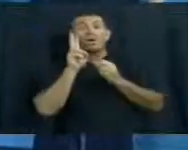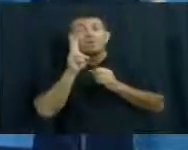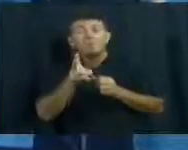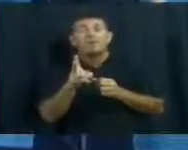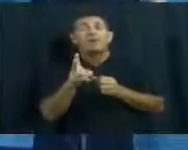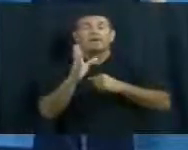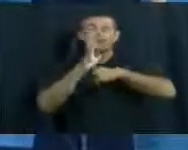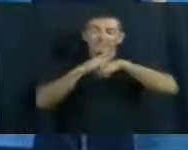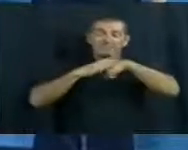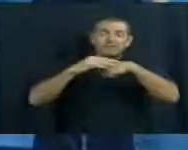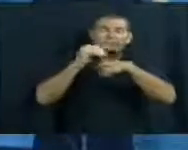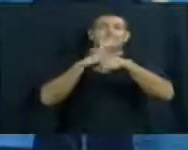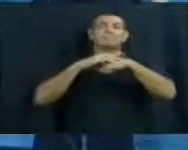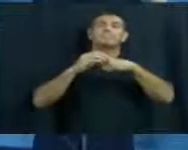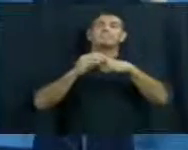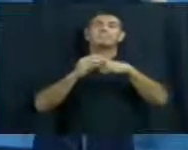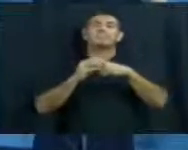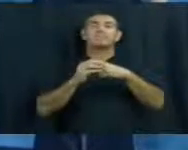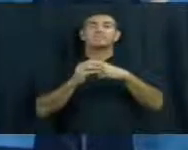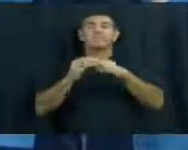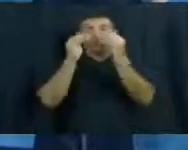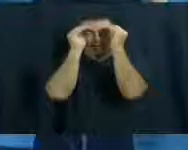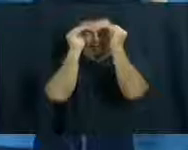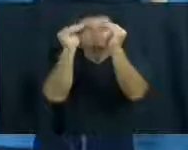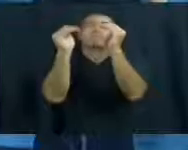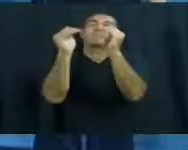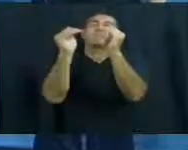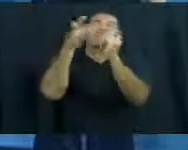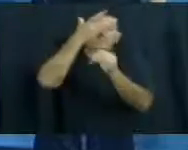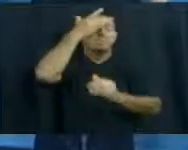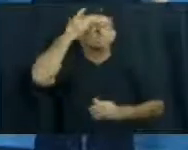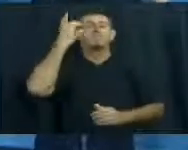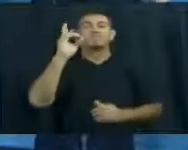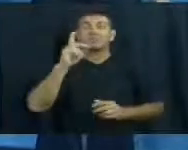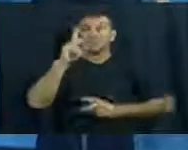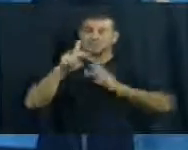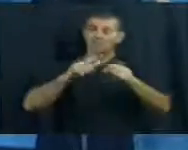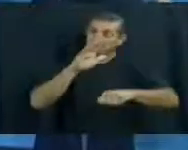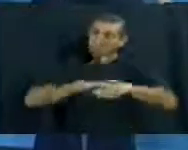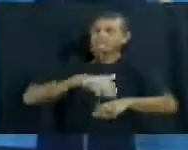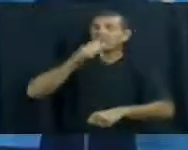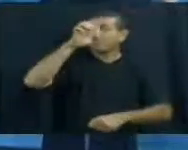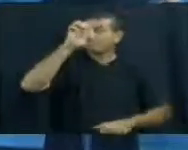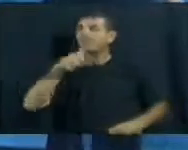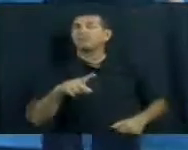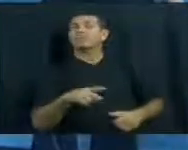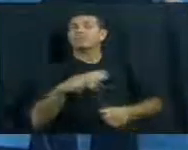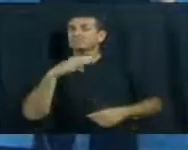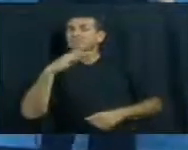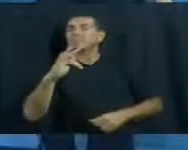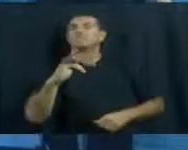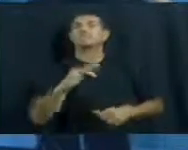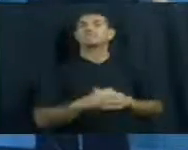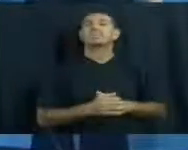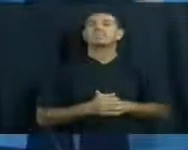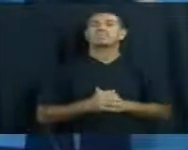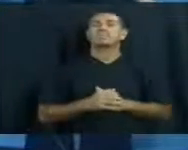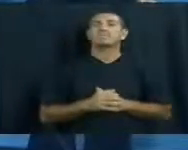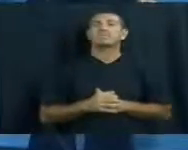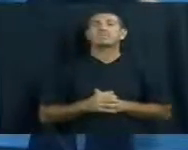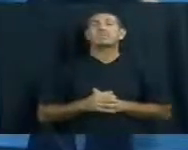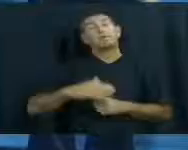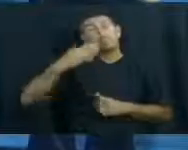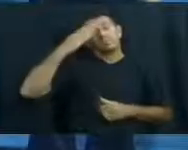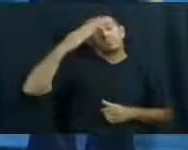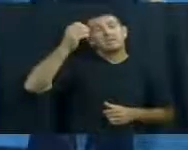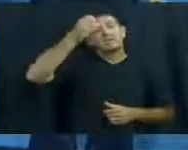fantástico de sagacidade, né? De entender o que é melhor para o nosso povo, o que é melhor para o nosso Cabo Frio, nada estaria acontecendo. Mais perfeito. Uma